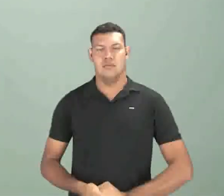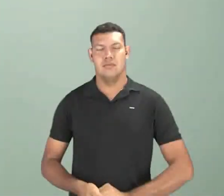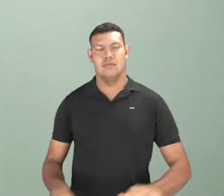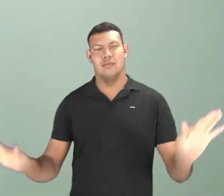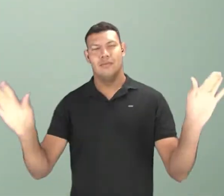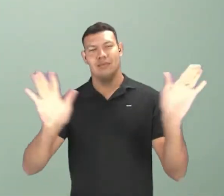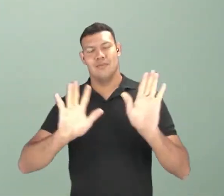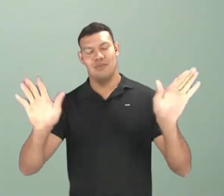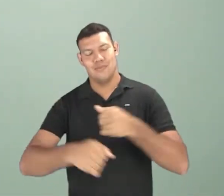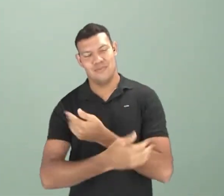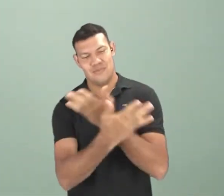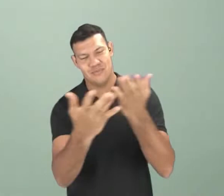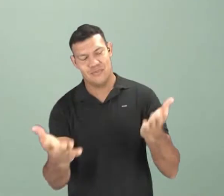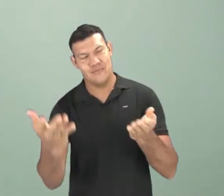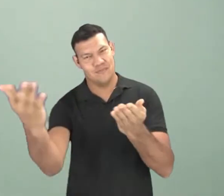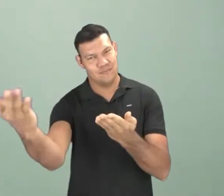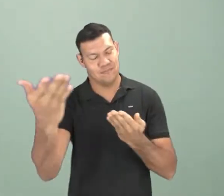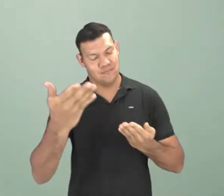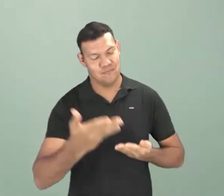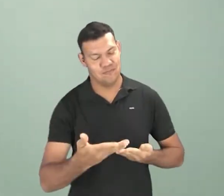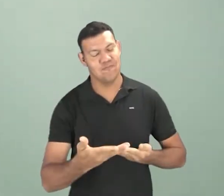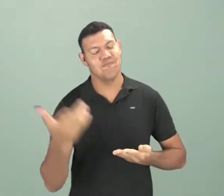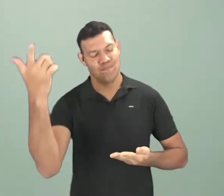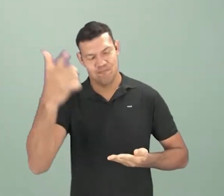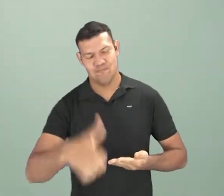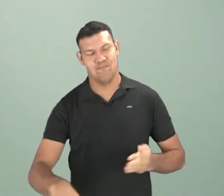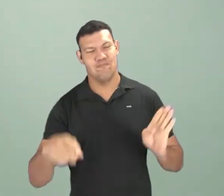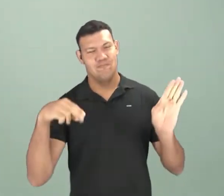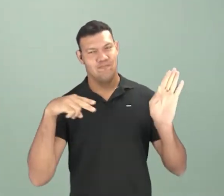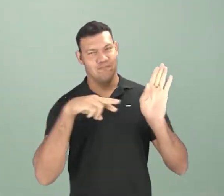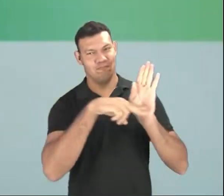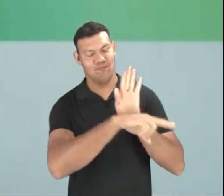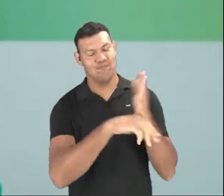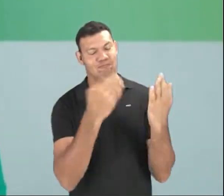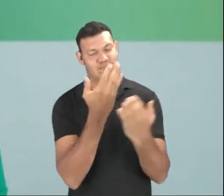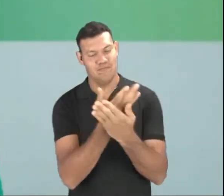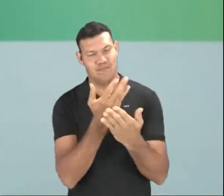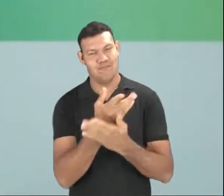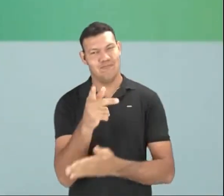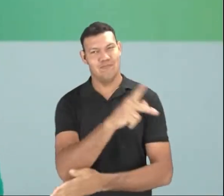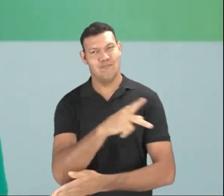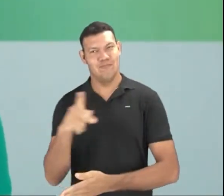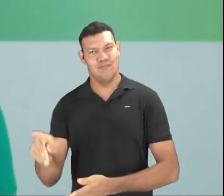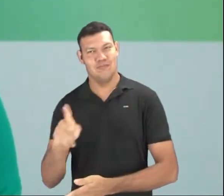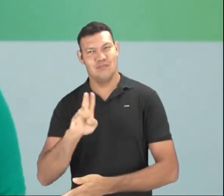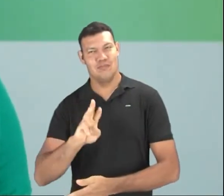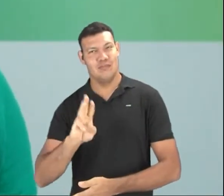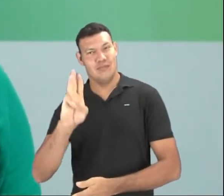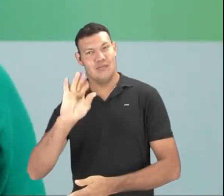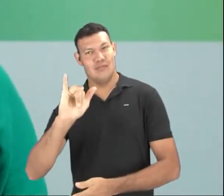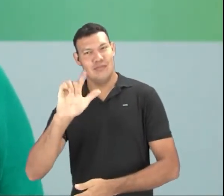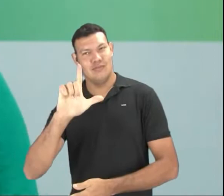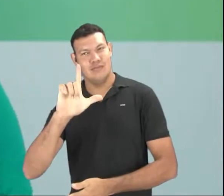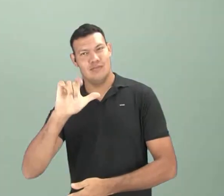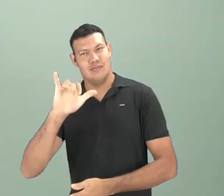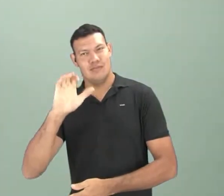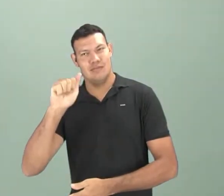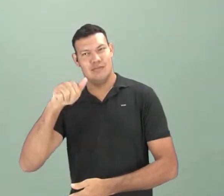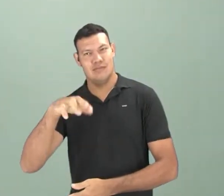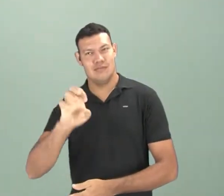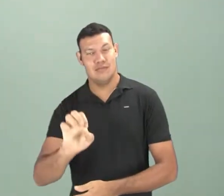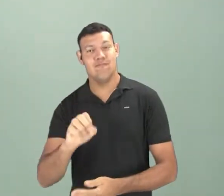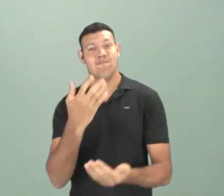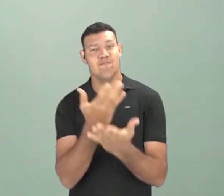o Olá a todos Seja bem vindo mais uma aula de biologia eu sou a professora Williane E hoje nós vamos está